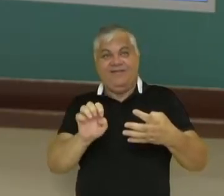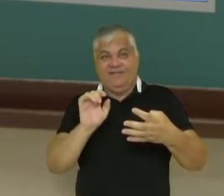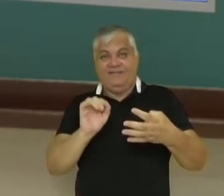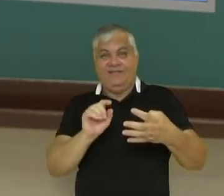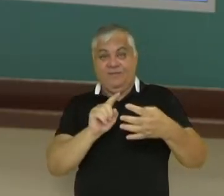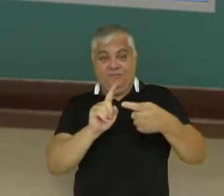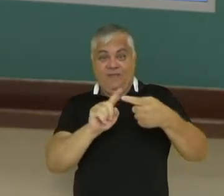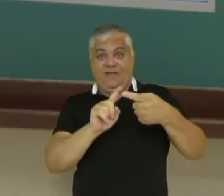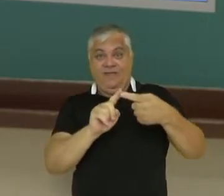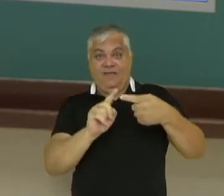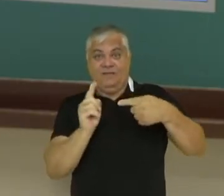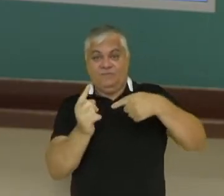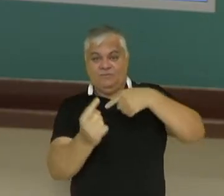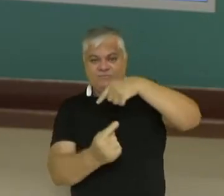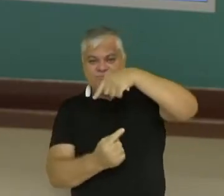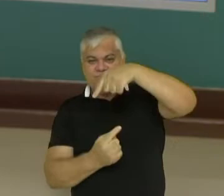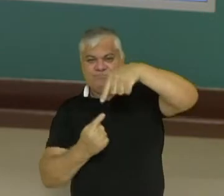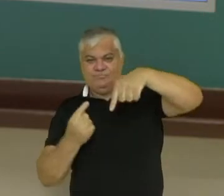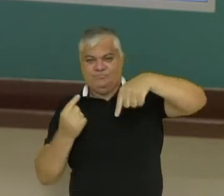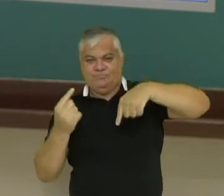do deferente, ok?